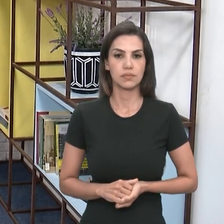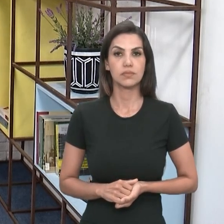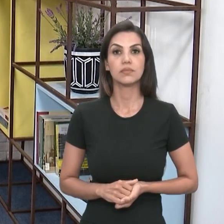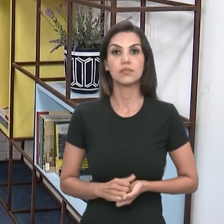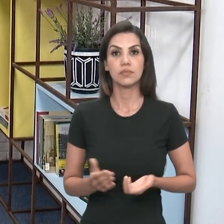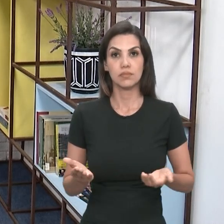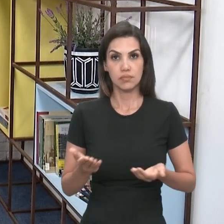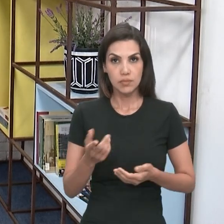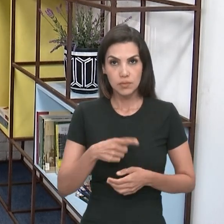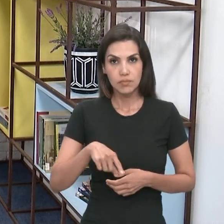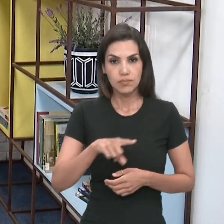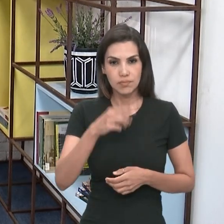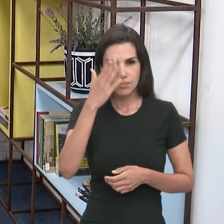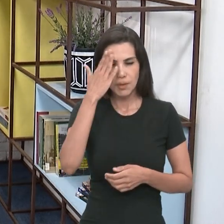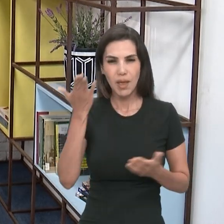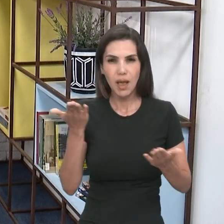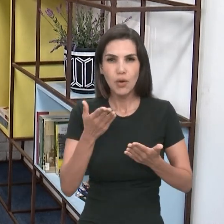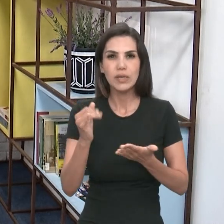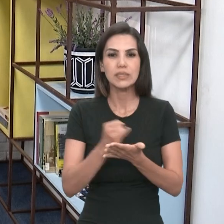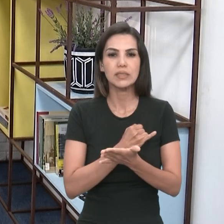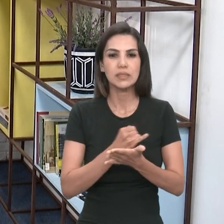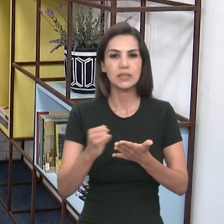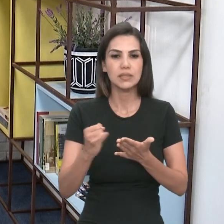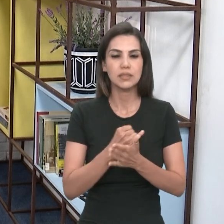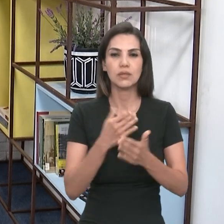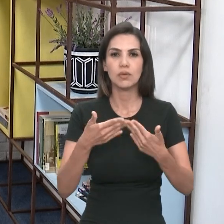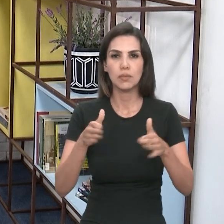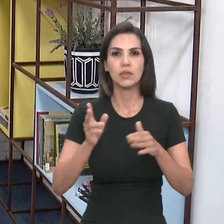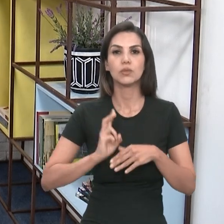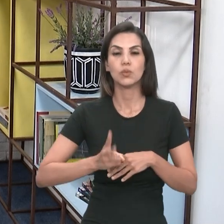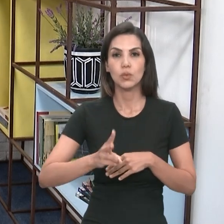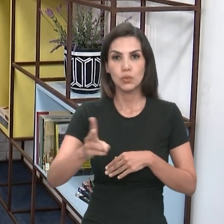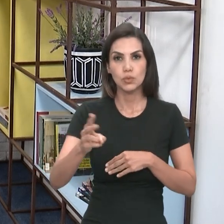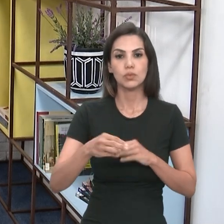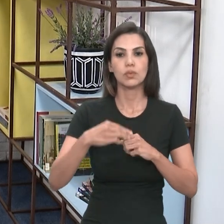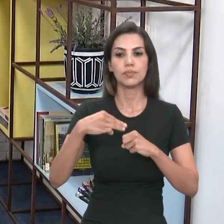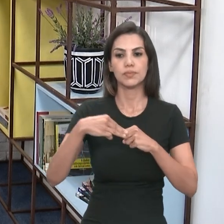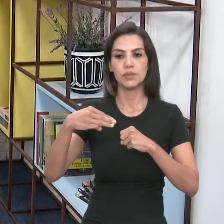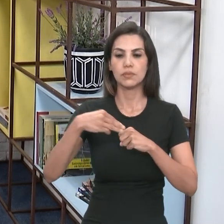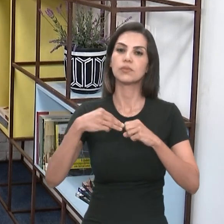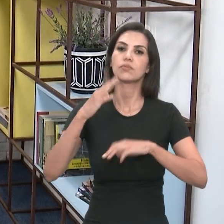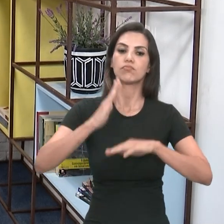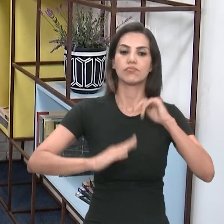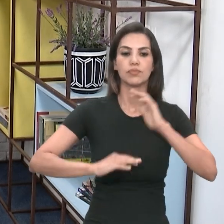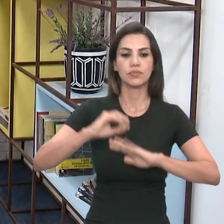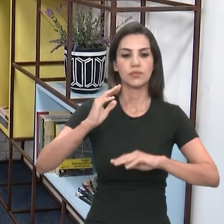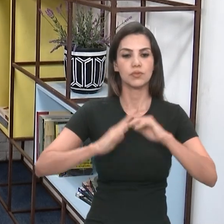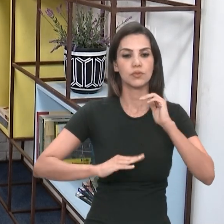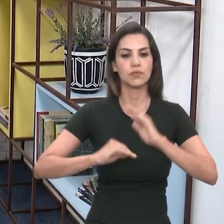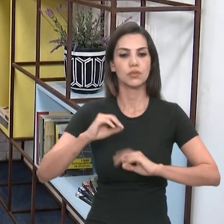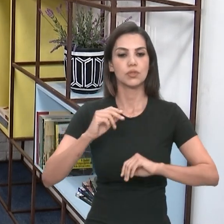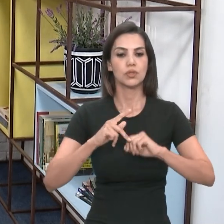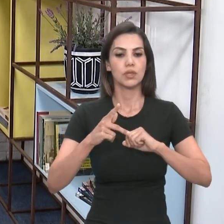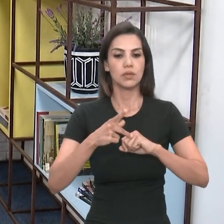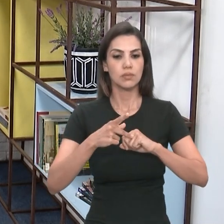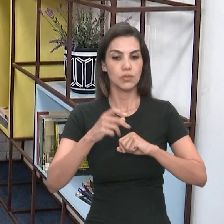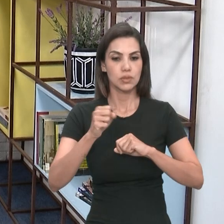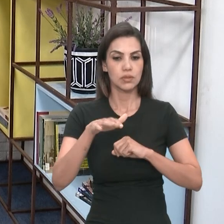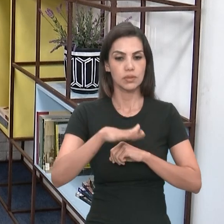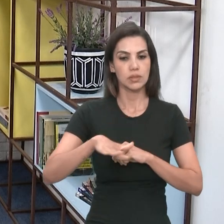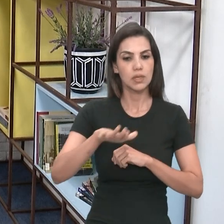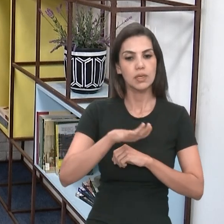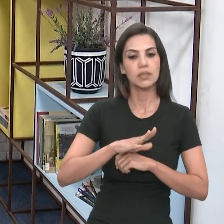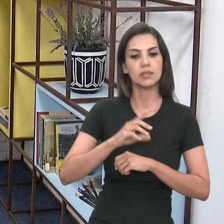continuam abertas, né, as inscrições para o mestrado profissional no programa de pós-graduação em Direito e Políticas Públicas.